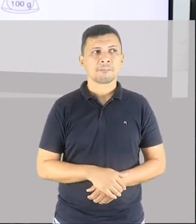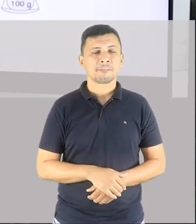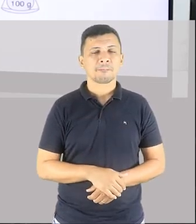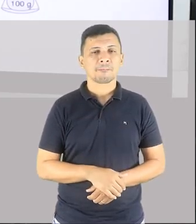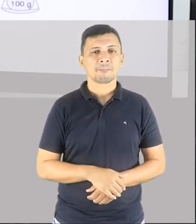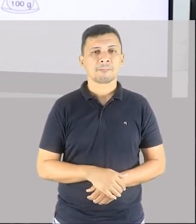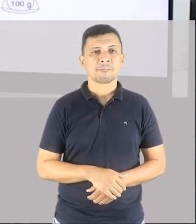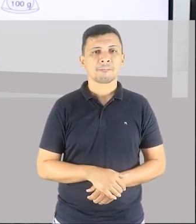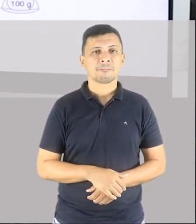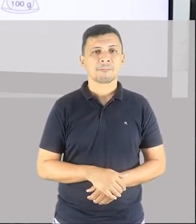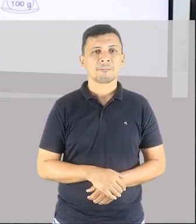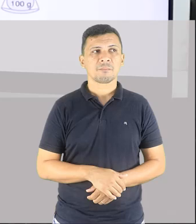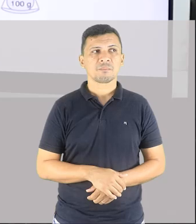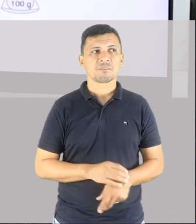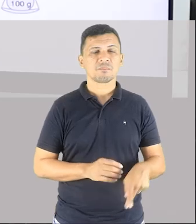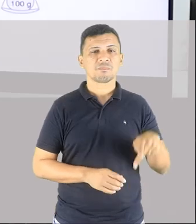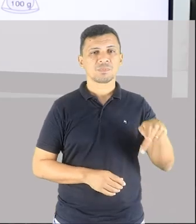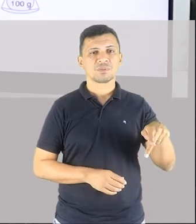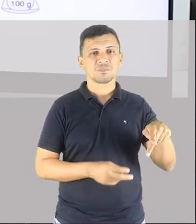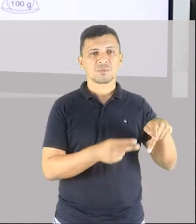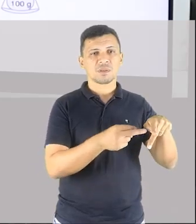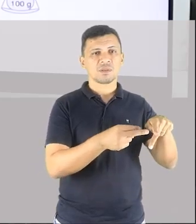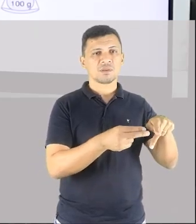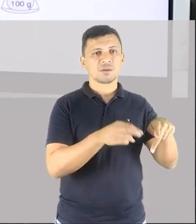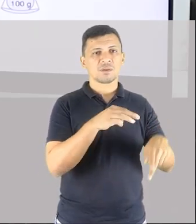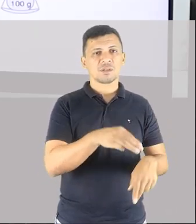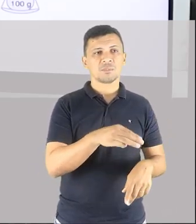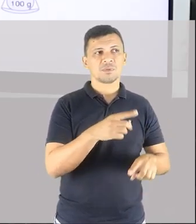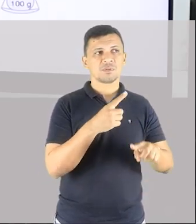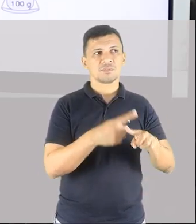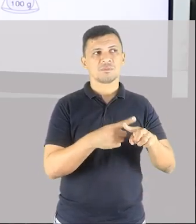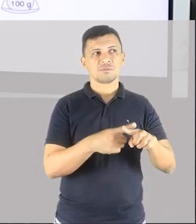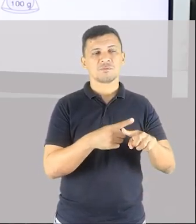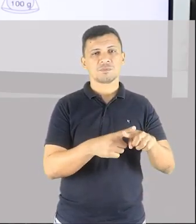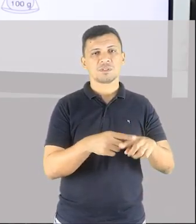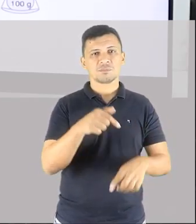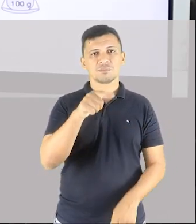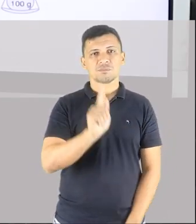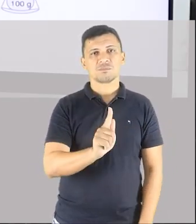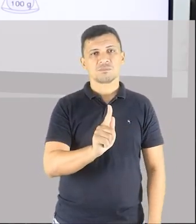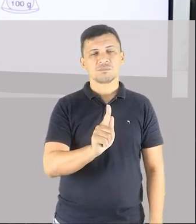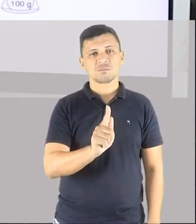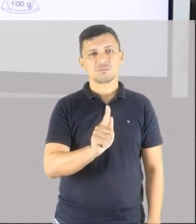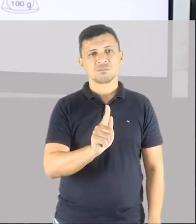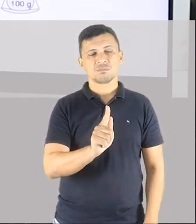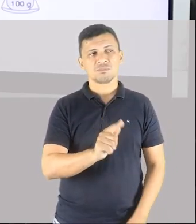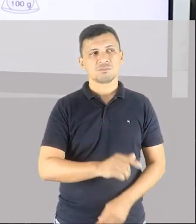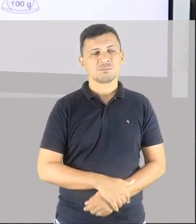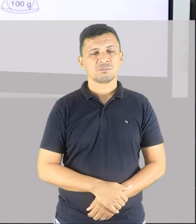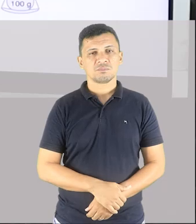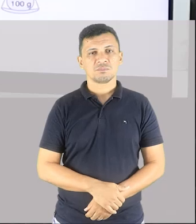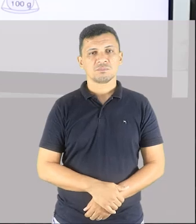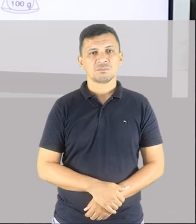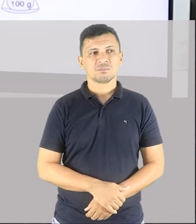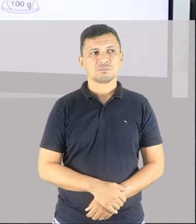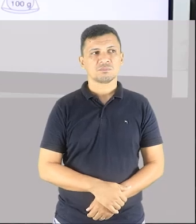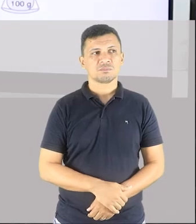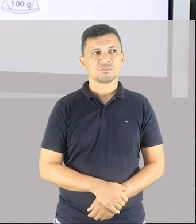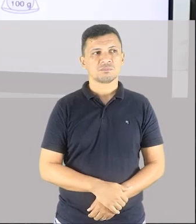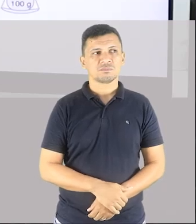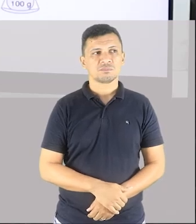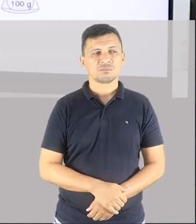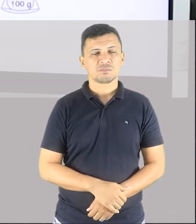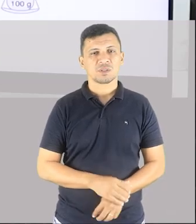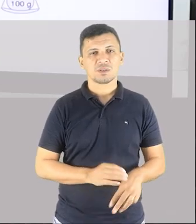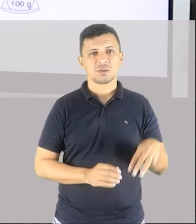peso é a massa vezes a aceleração da gravidade, né? Então, ó, que é o peso da fruta? É a